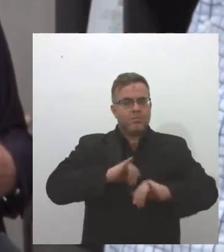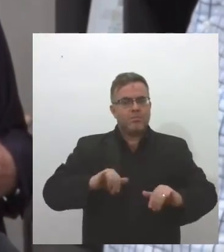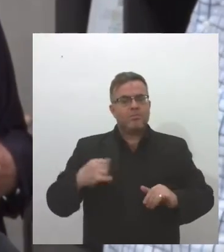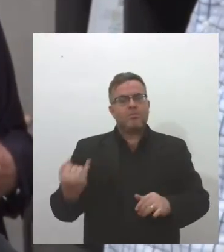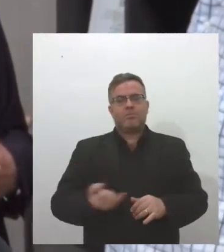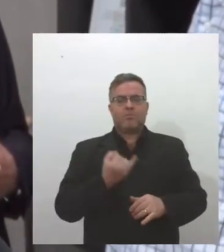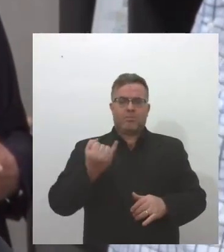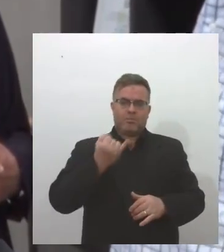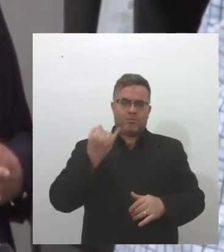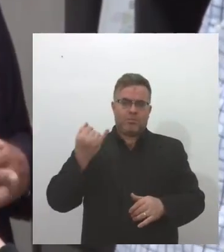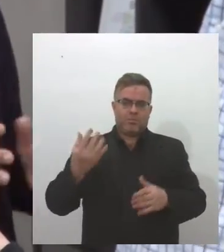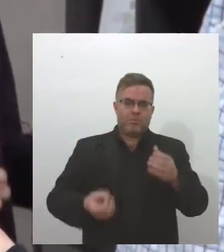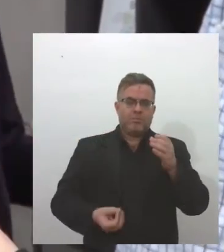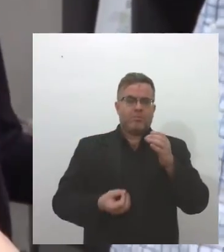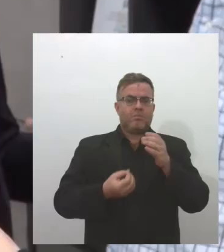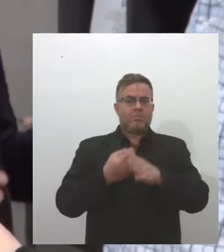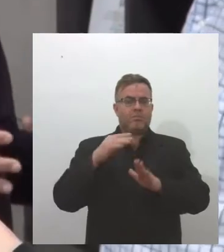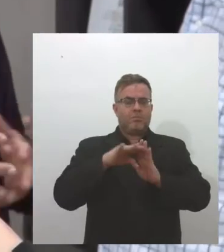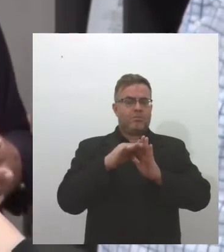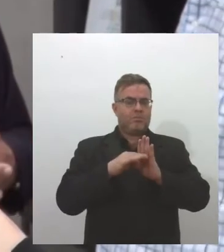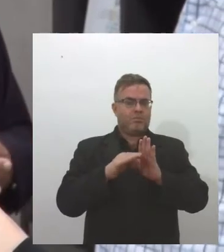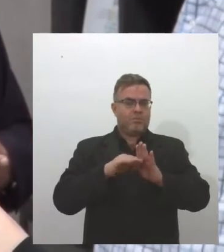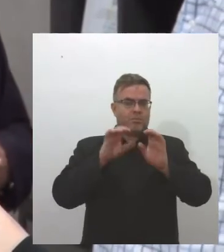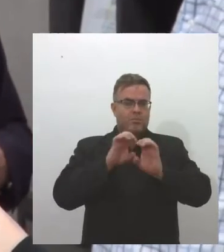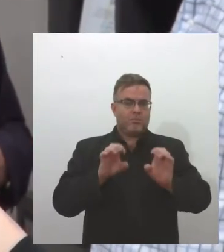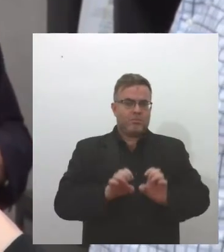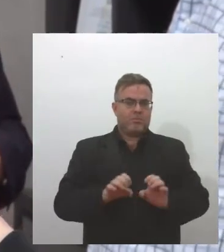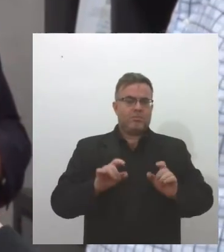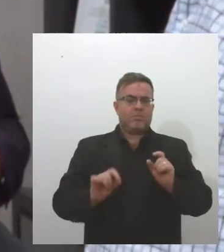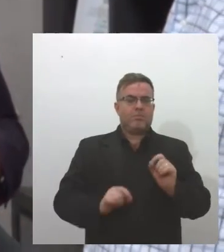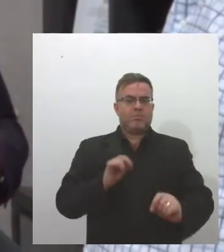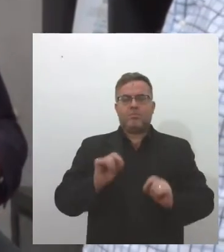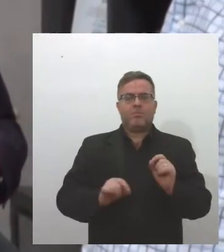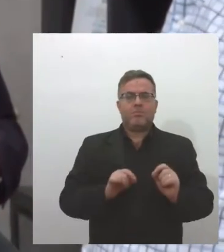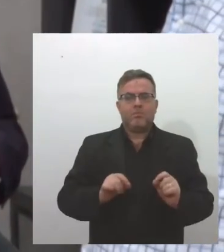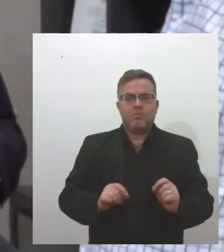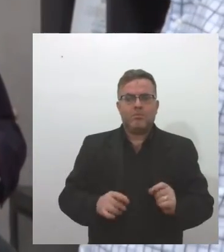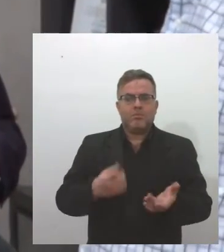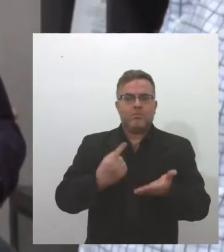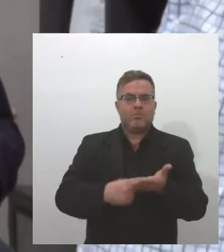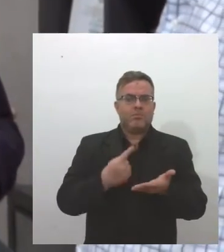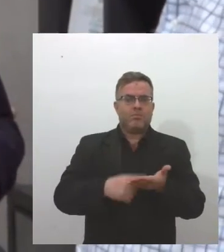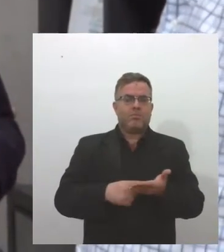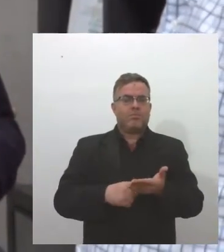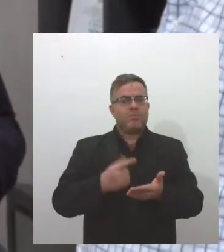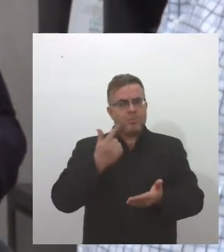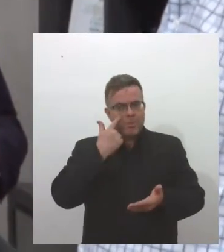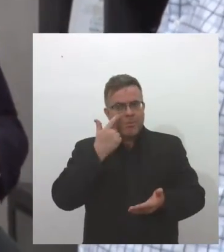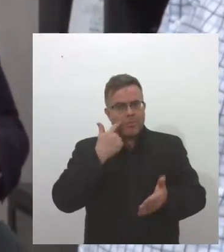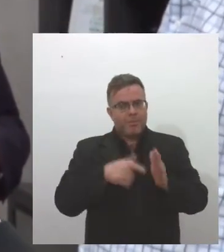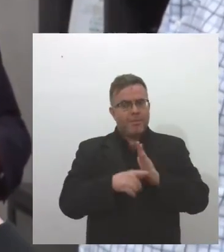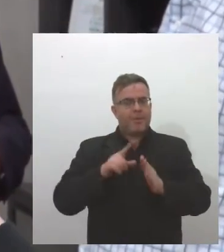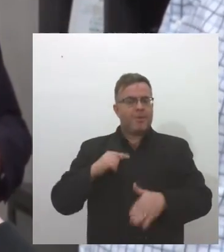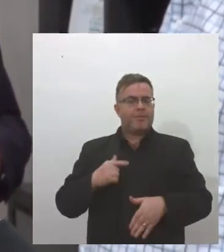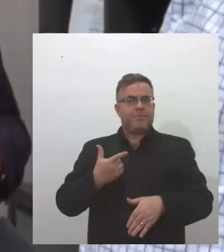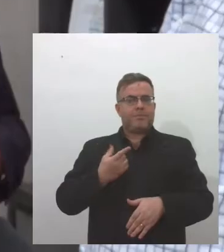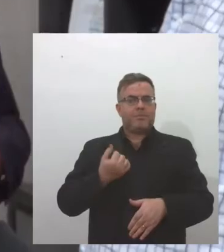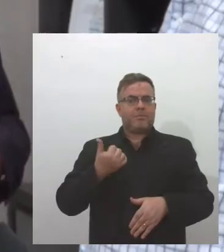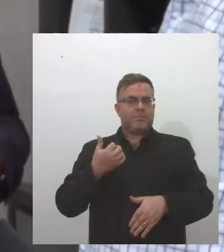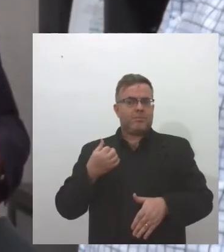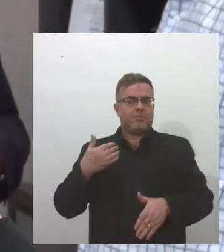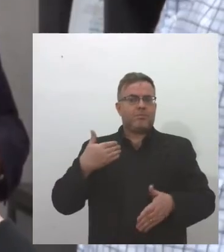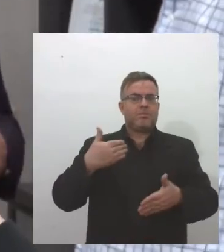de implantação dessa estrutura. É uma estrutura que está prevista desde 2016 em